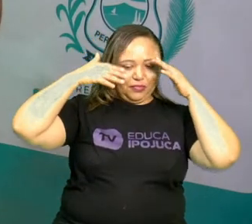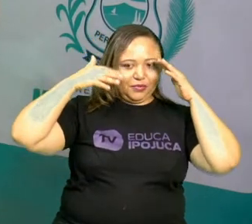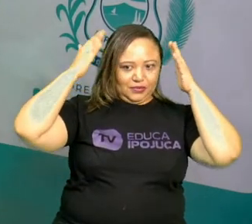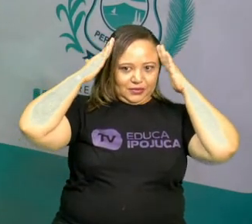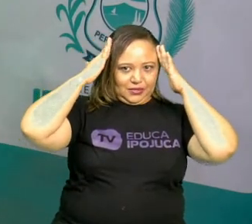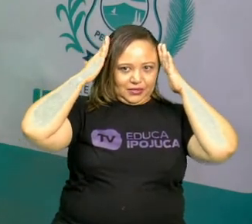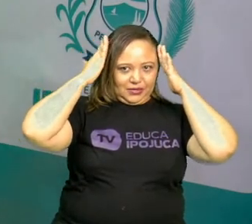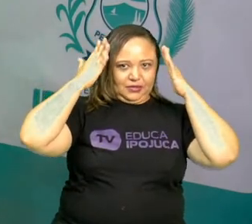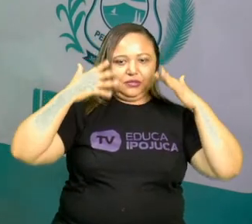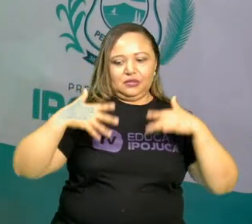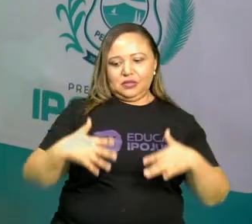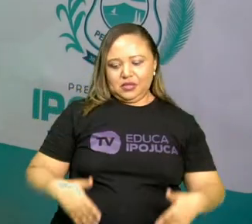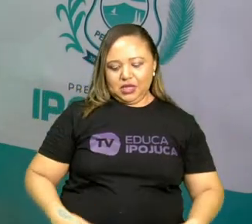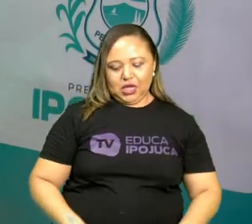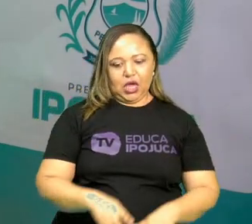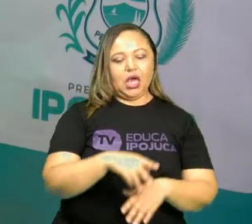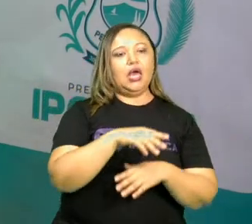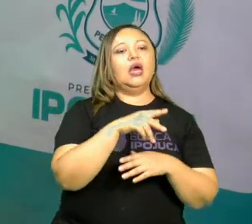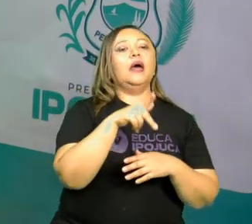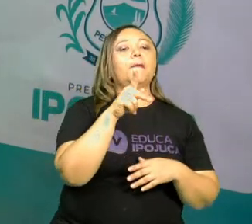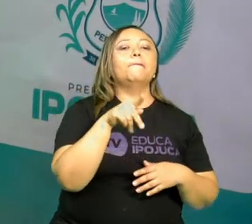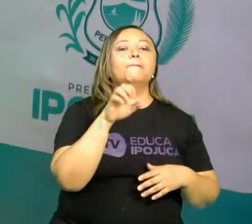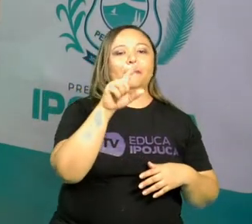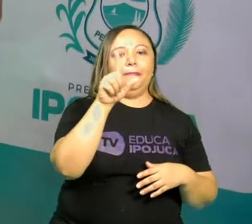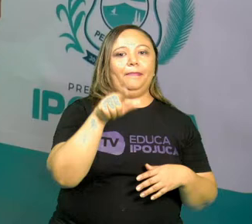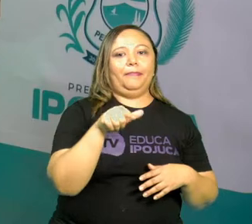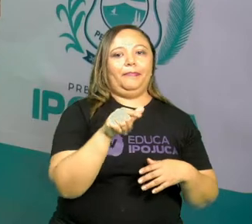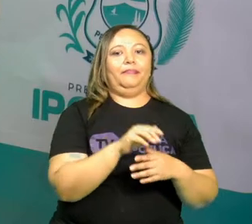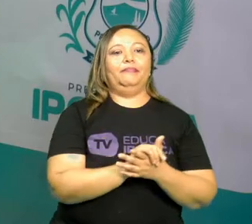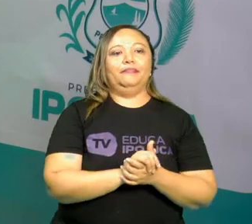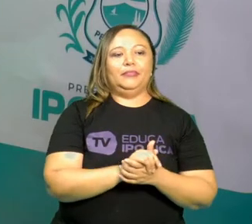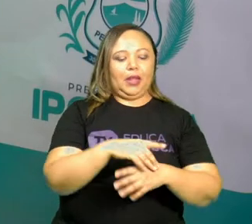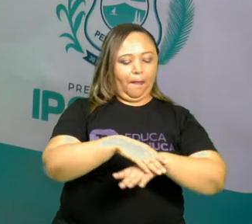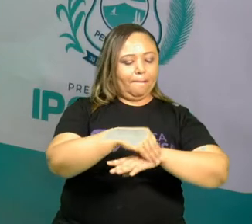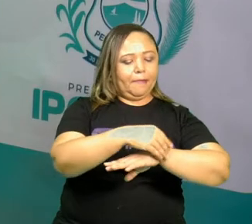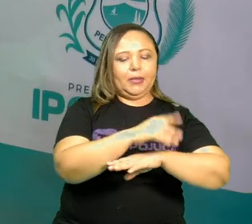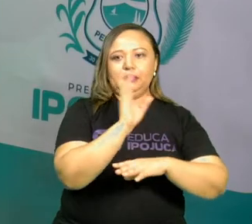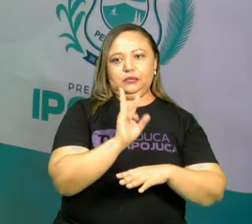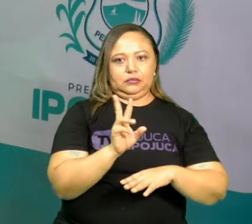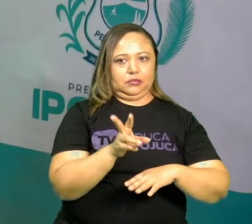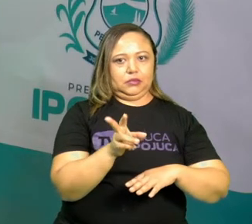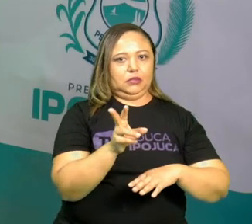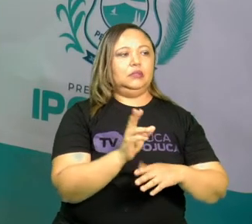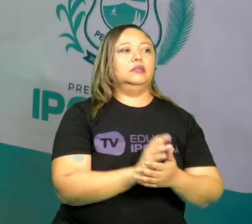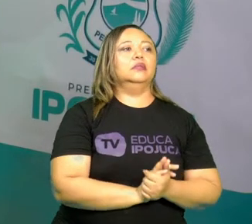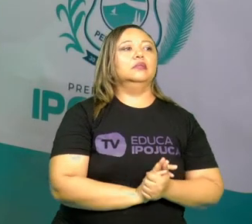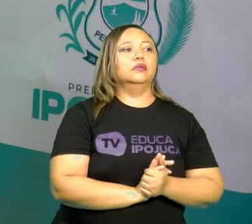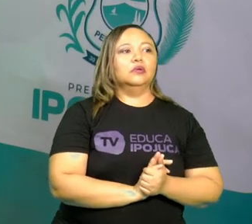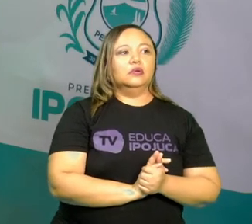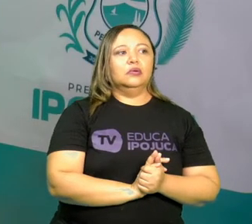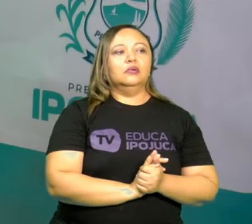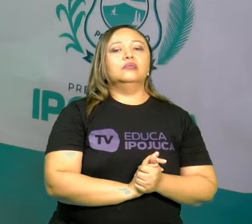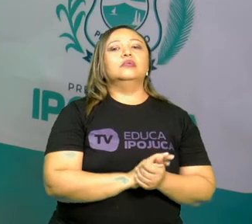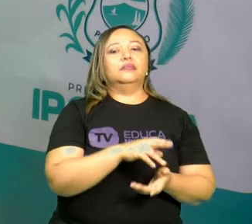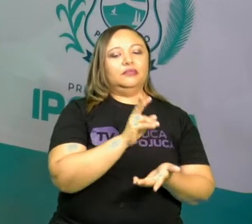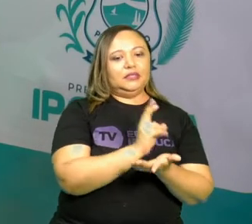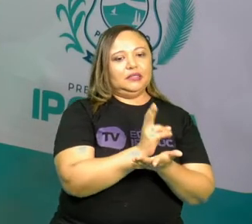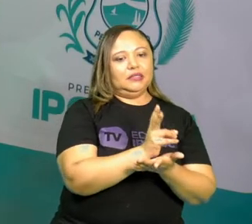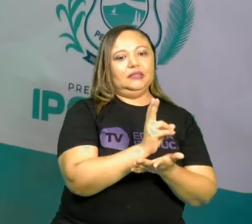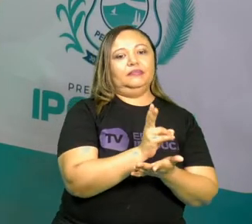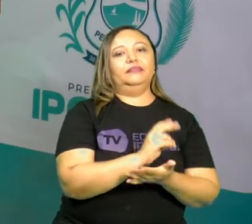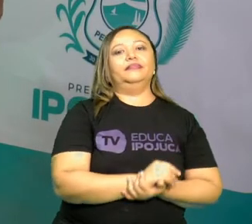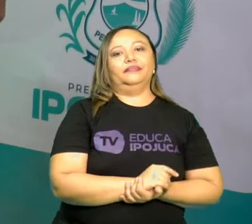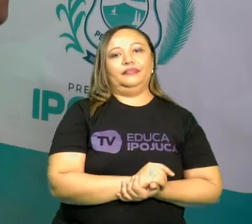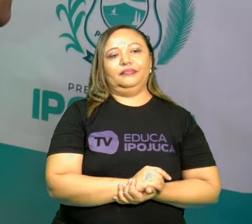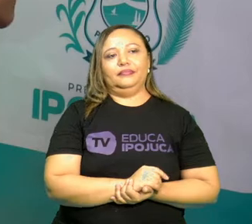pés. Portanto, sempre vai ter pele em várias partes do nosso corpo. Por isso que ela é considerada o maior órgão do